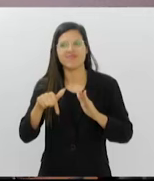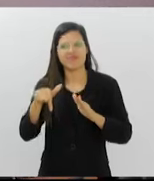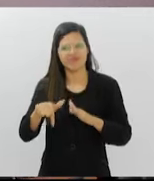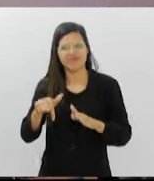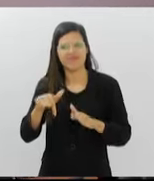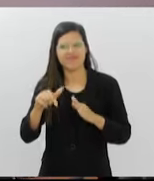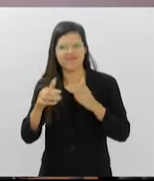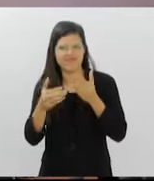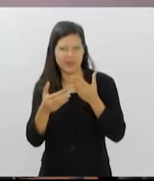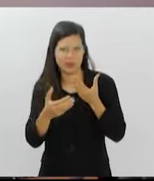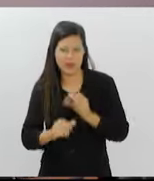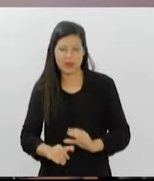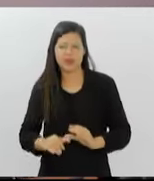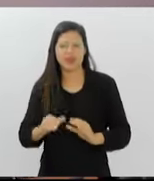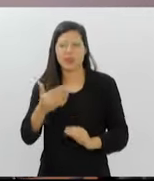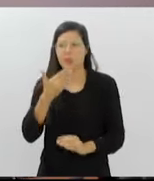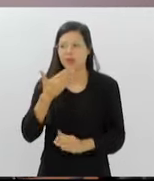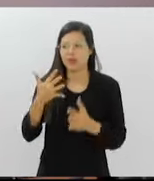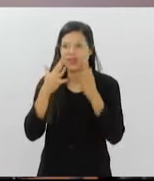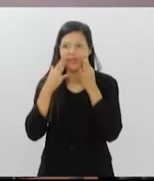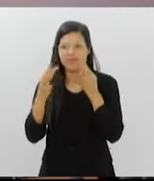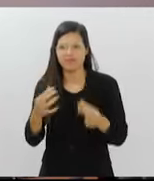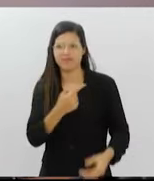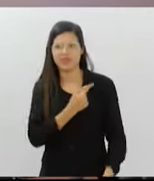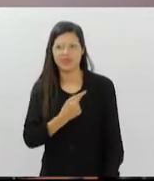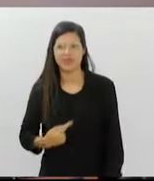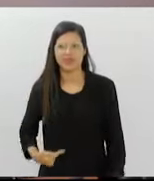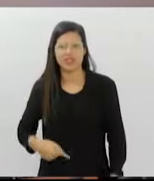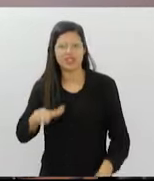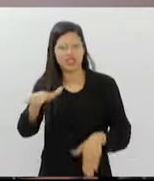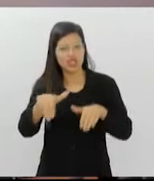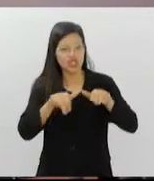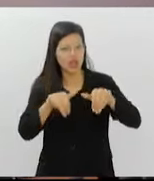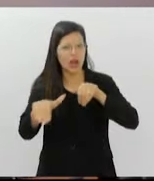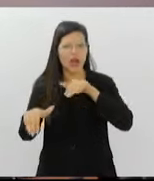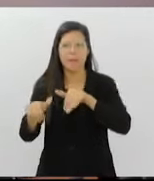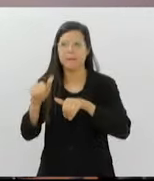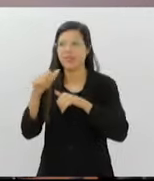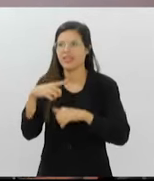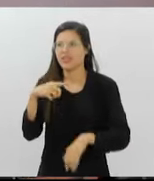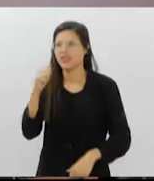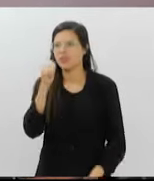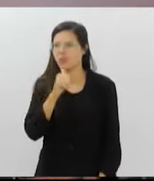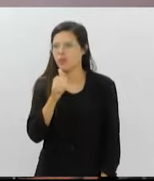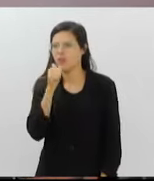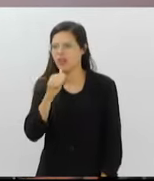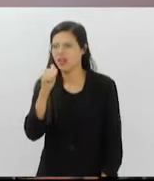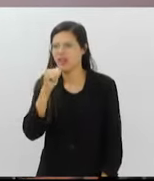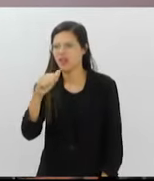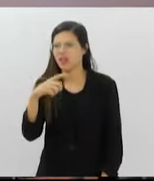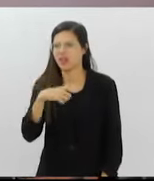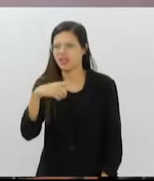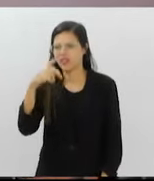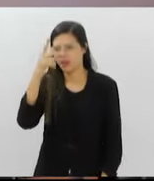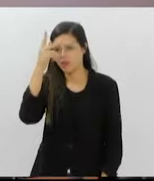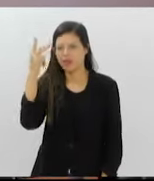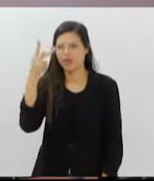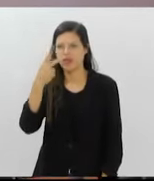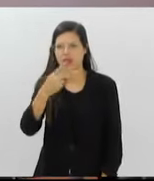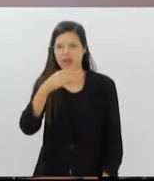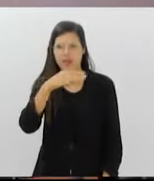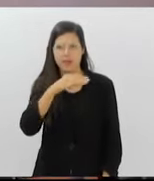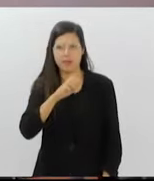do governador, para que chamem, né, esses concursados, tem as mulheres, tem o pessoal da PEMERGE,